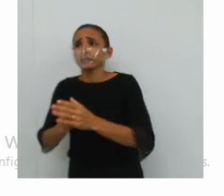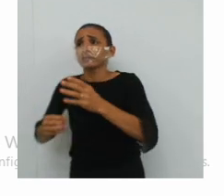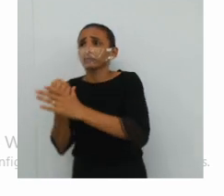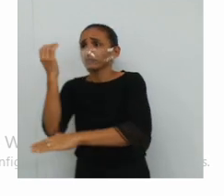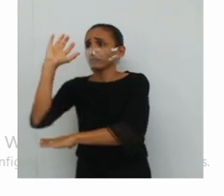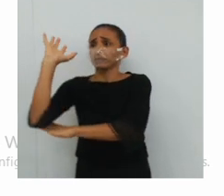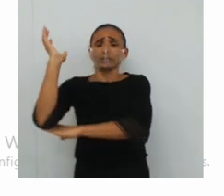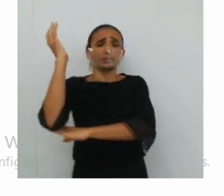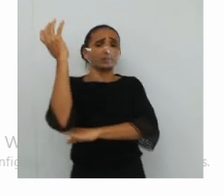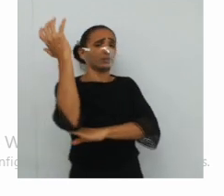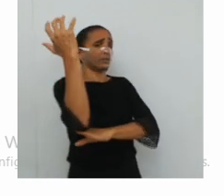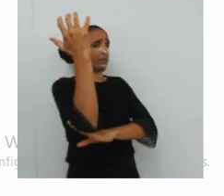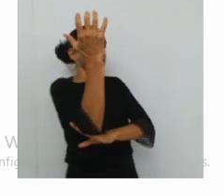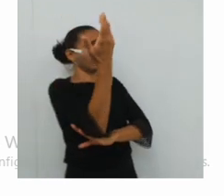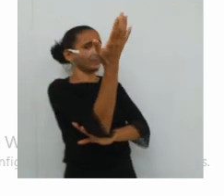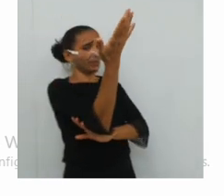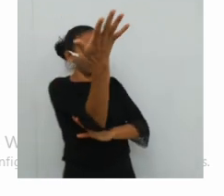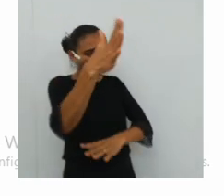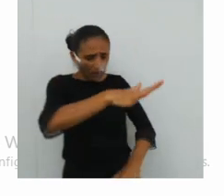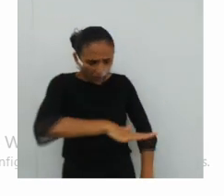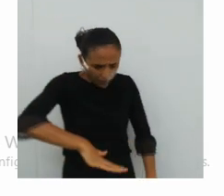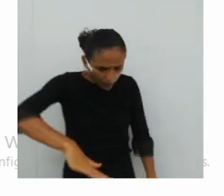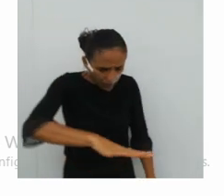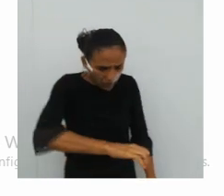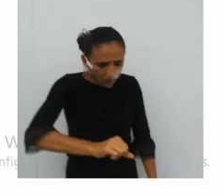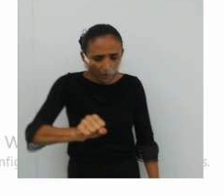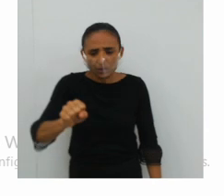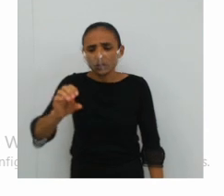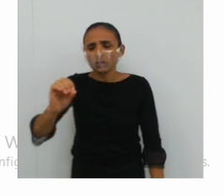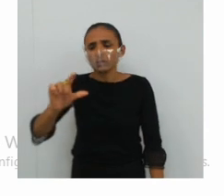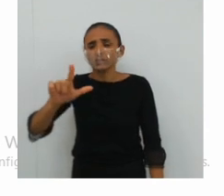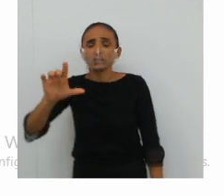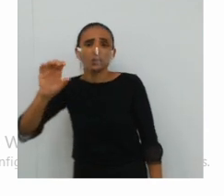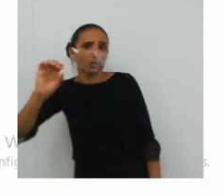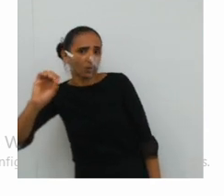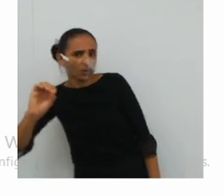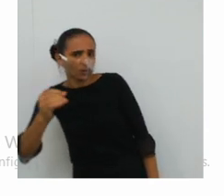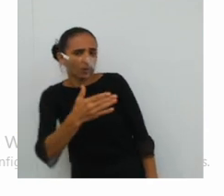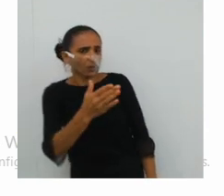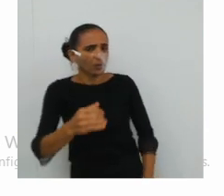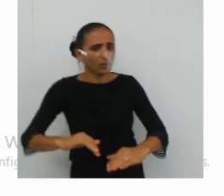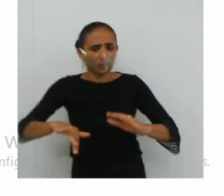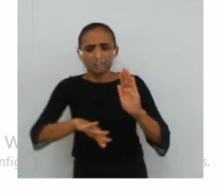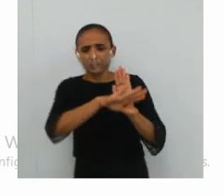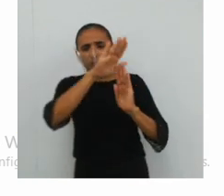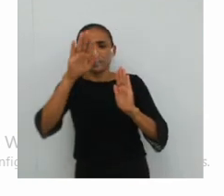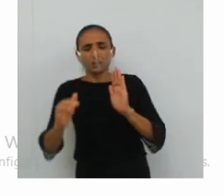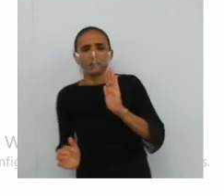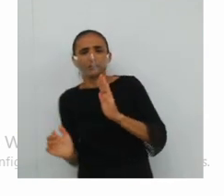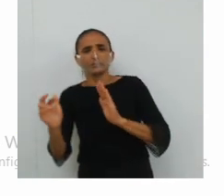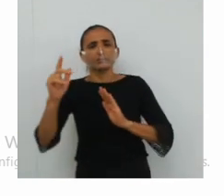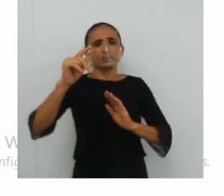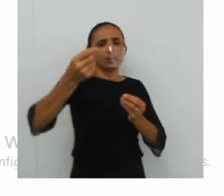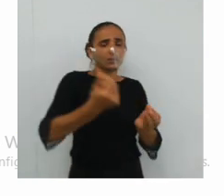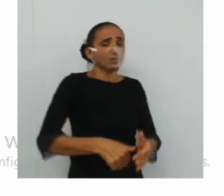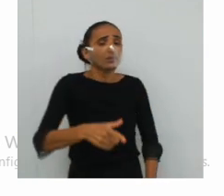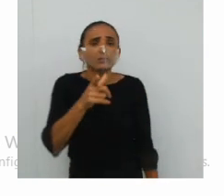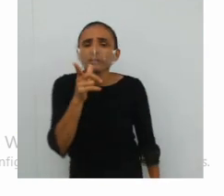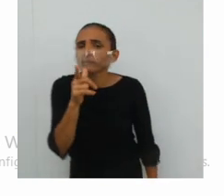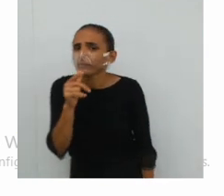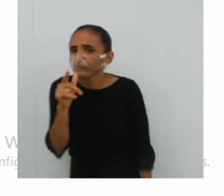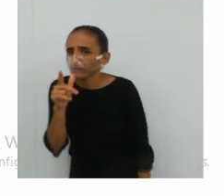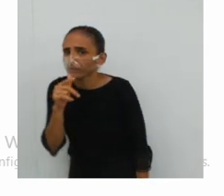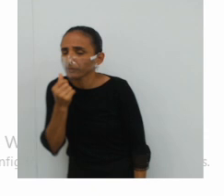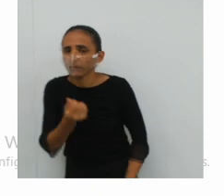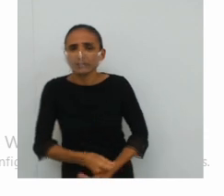natureza, a fertilidade do solo, a topografia, que é o relevo, a hidrografia, a quantidade de água, né? E